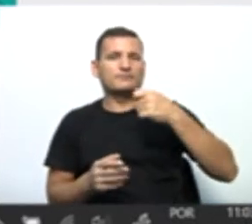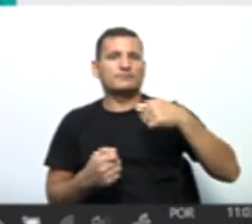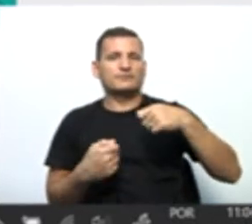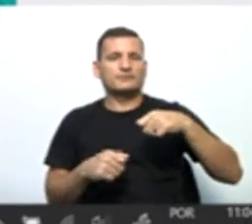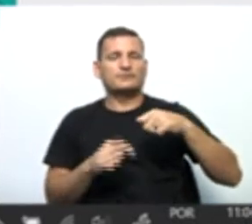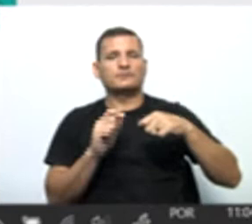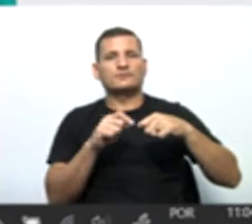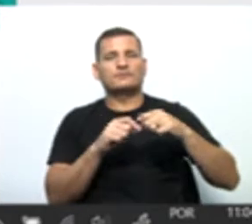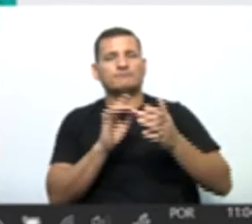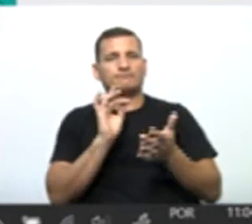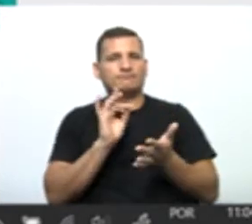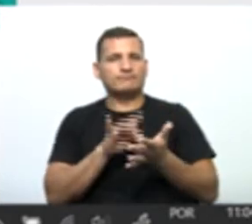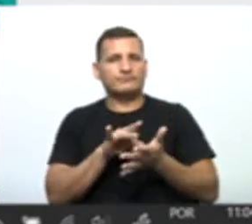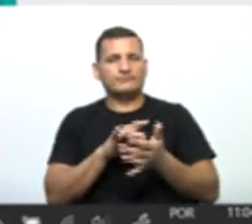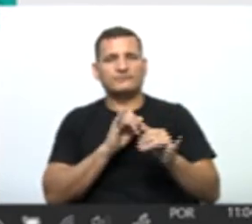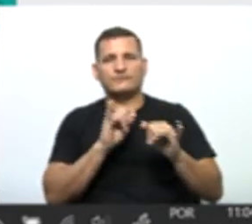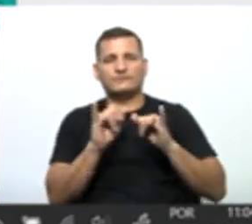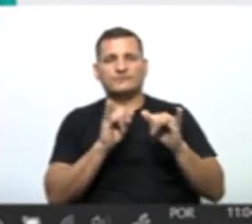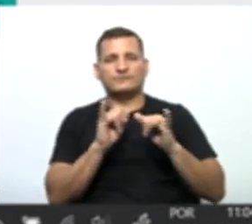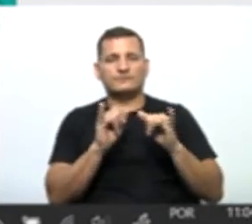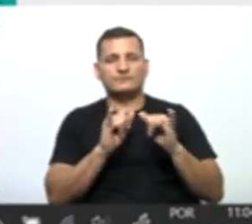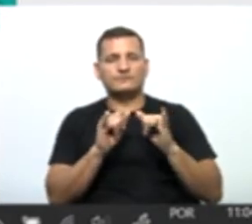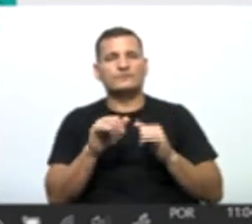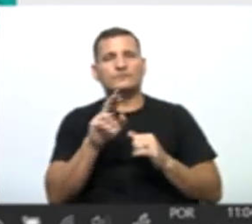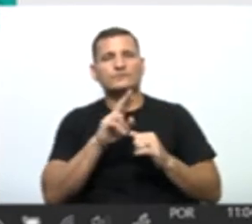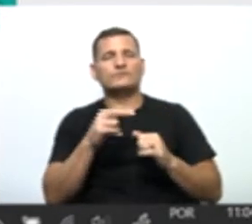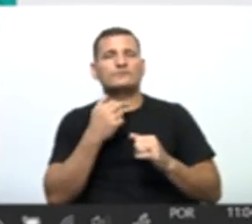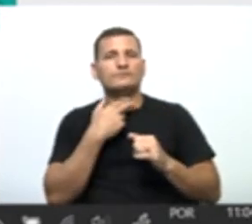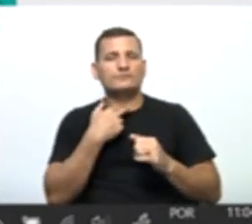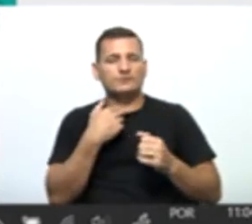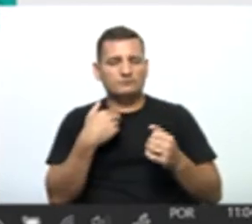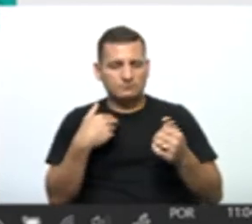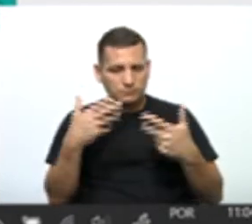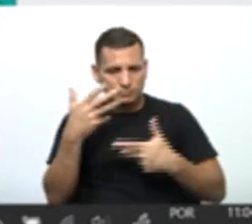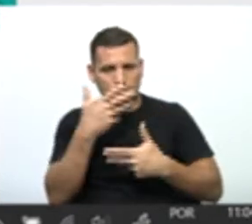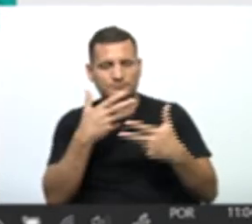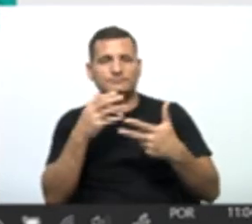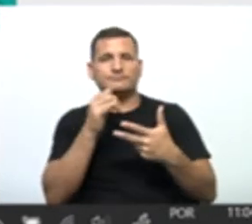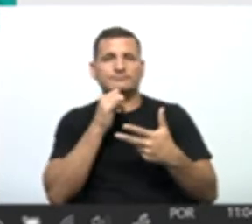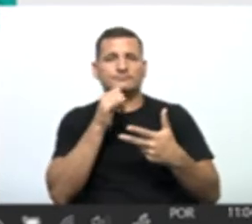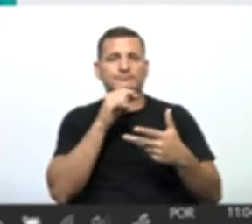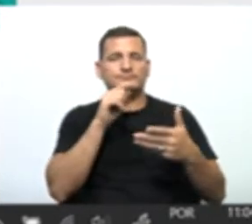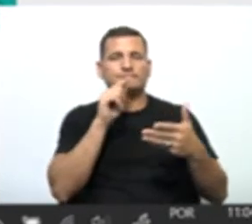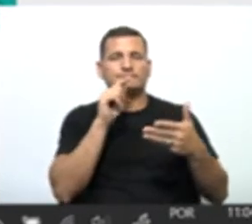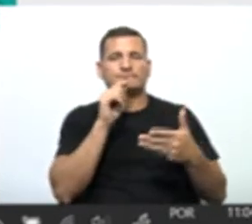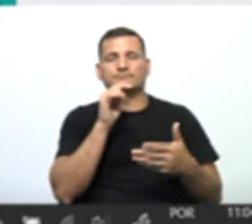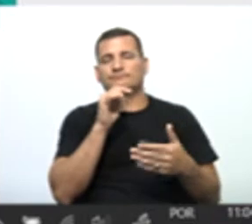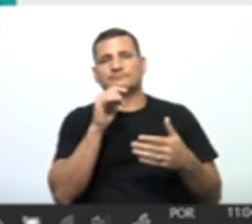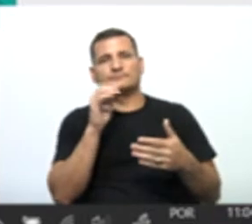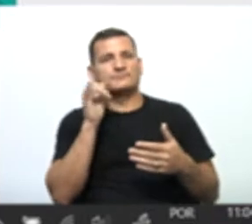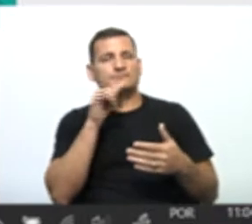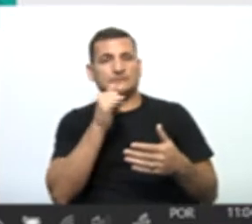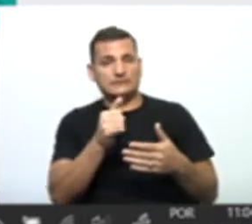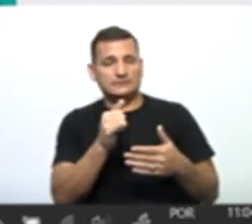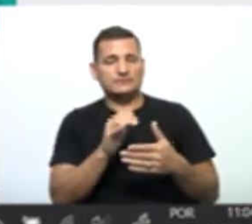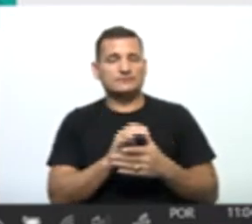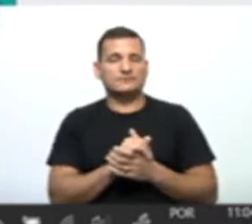aquela informação. O usuário não pode ficar disperso, né, Silmar? Já pensou se você clicasse, por exemplo,